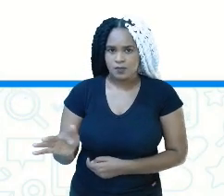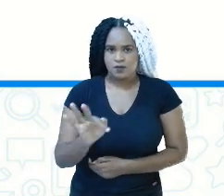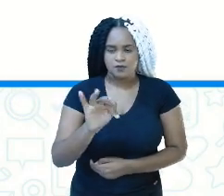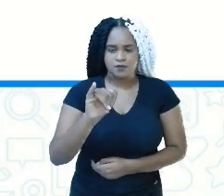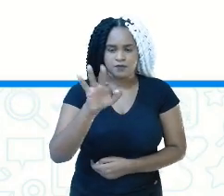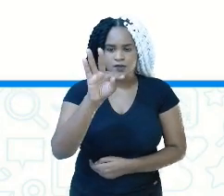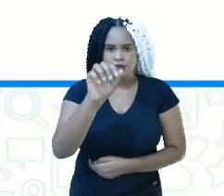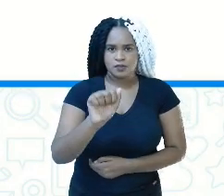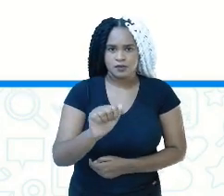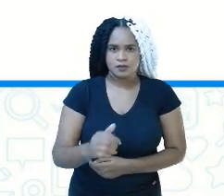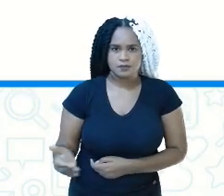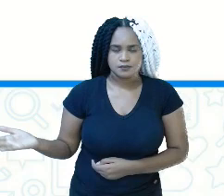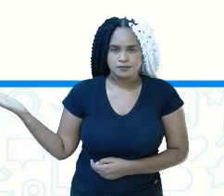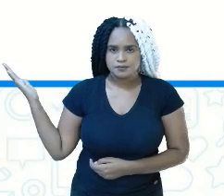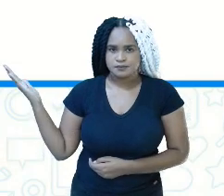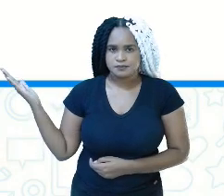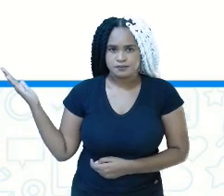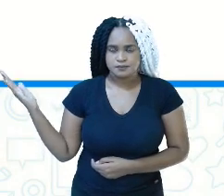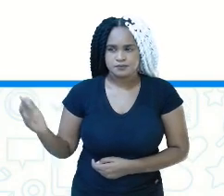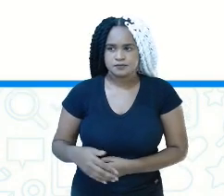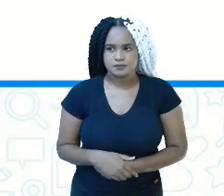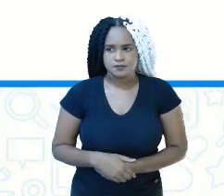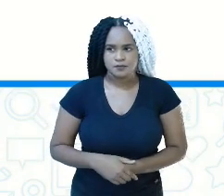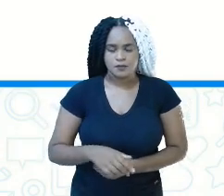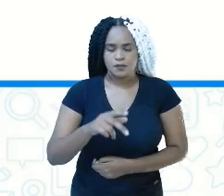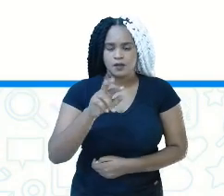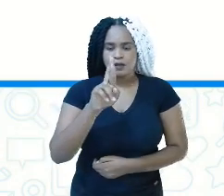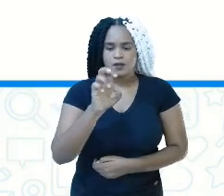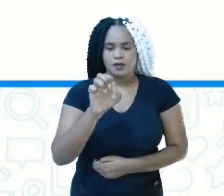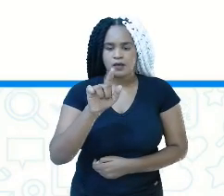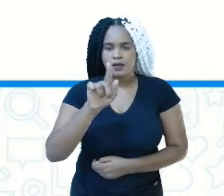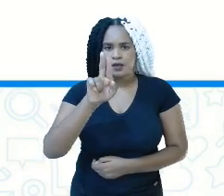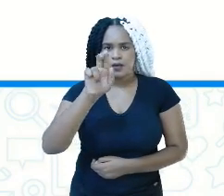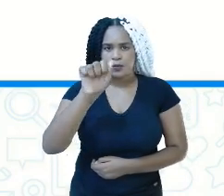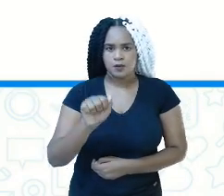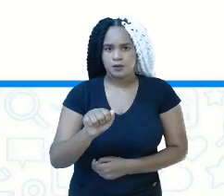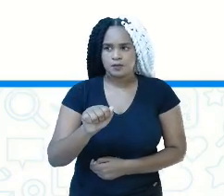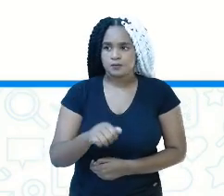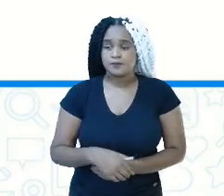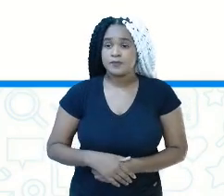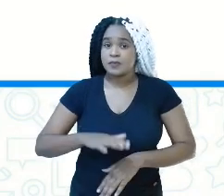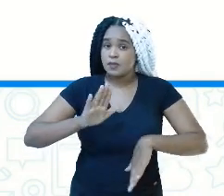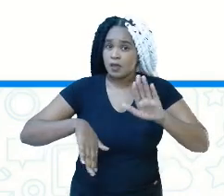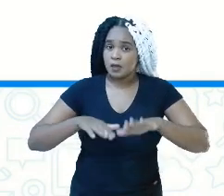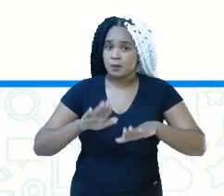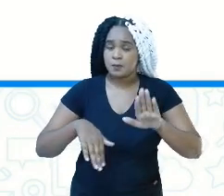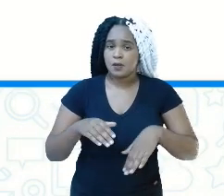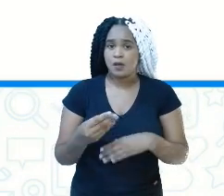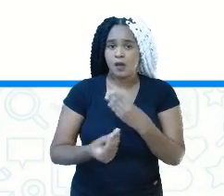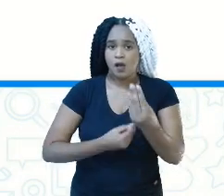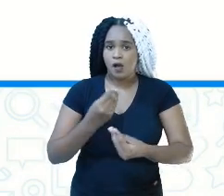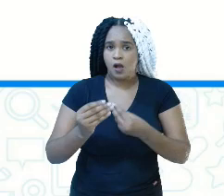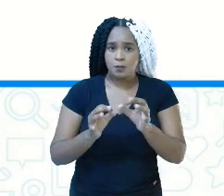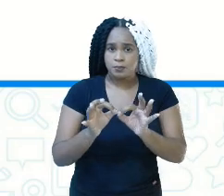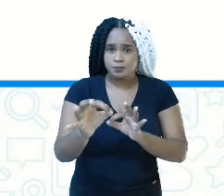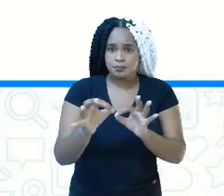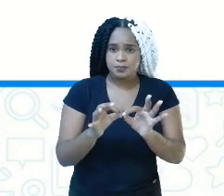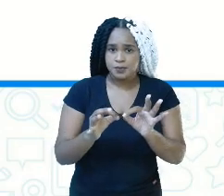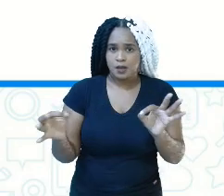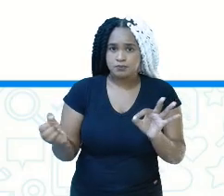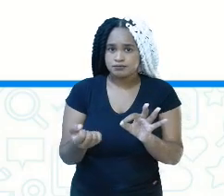métrica e tenho a minha régua. Dependendo do que eu vou medir, eu